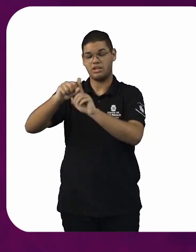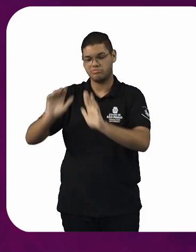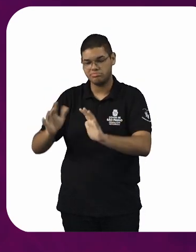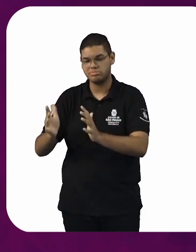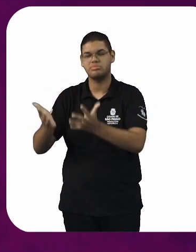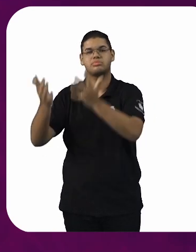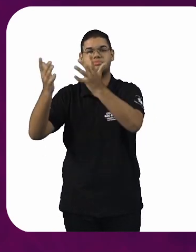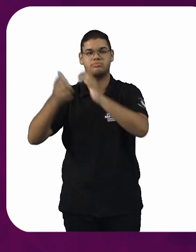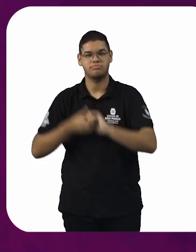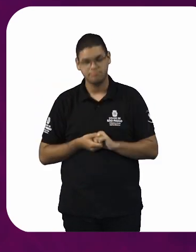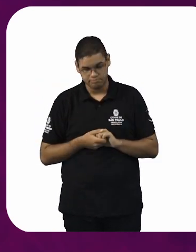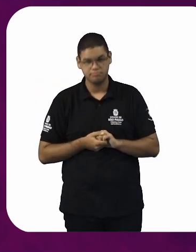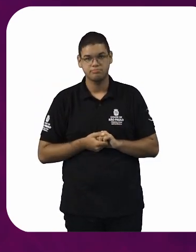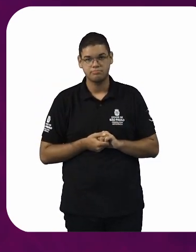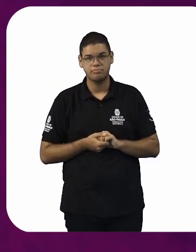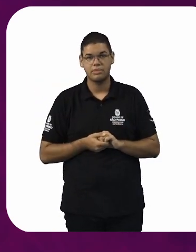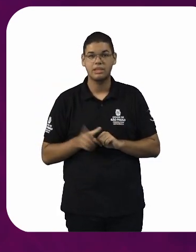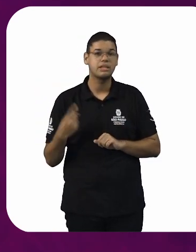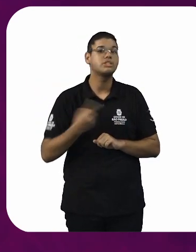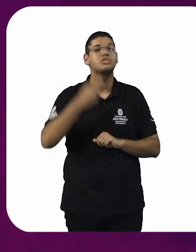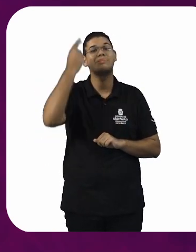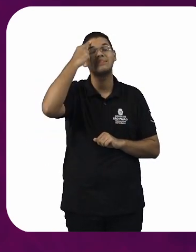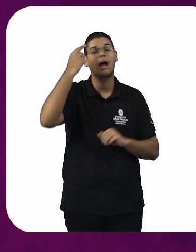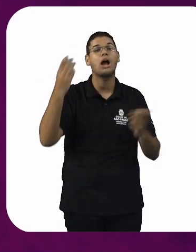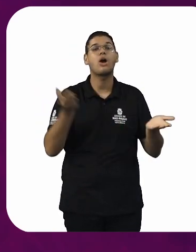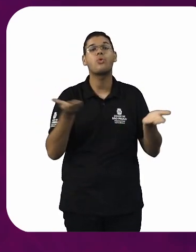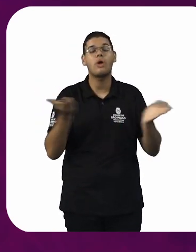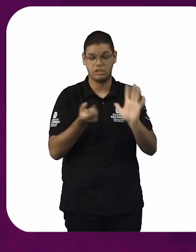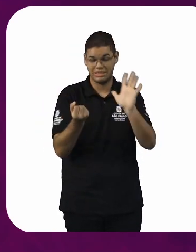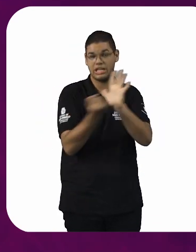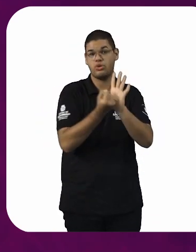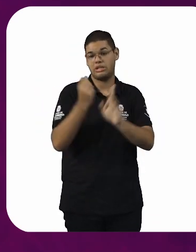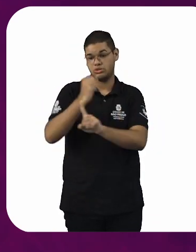gente pensar nos marcadores sociais, né, de